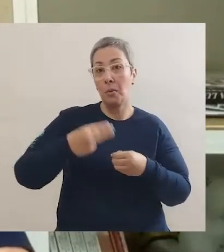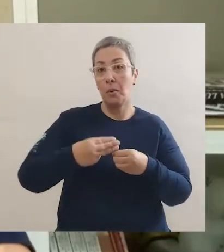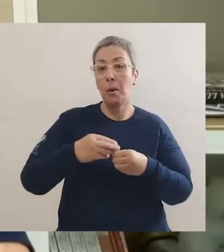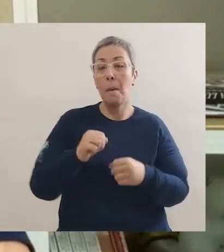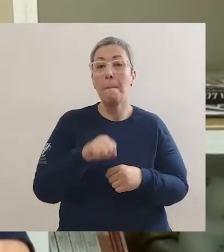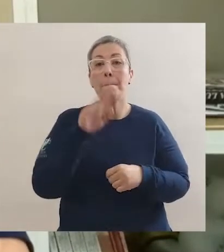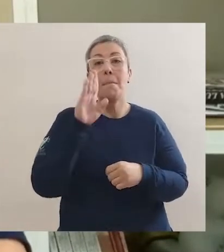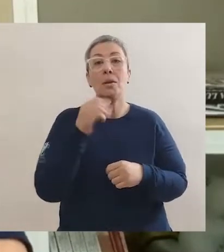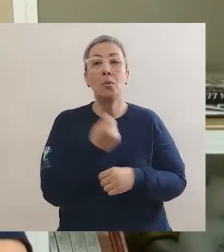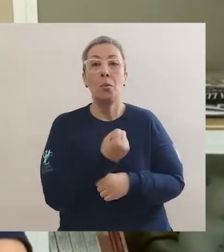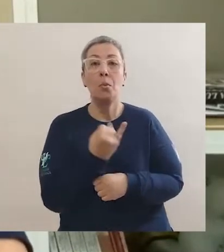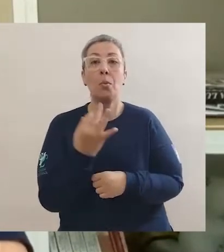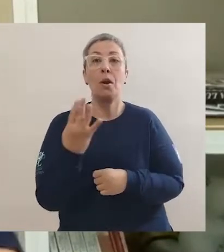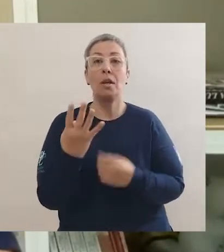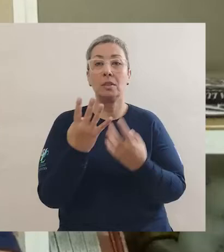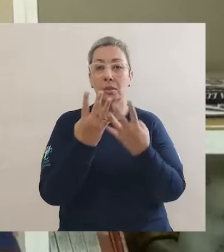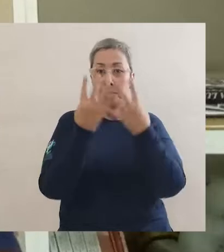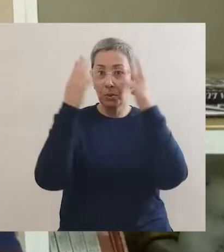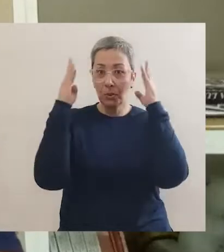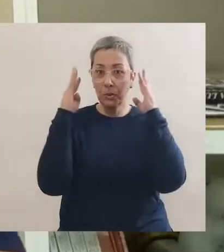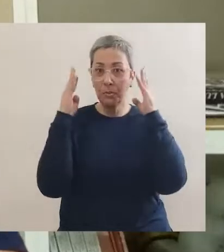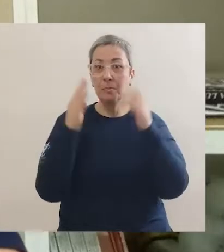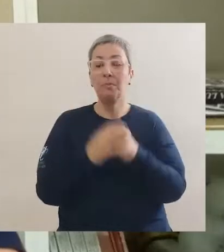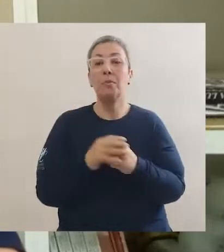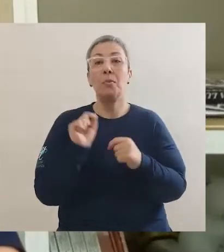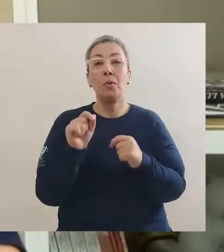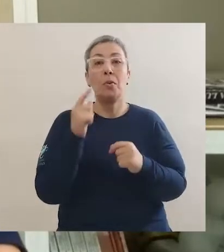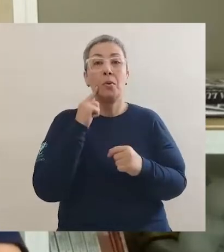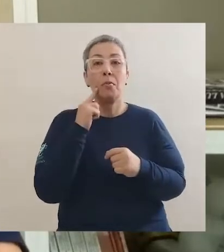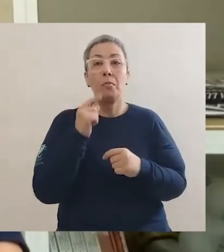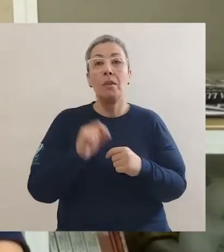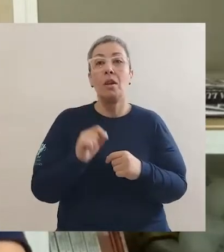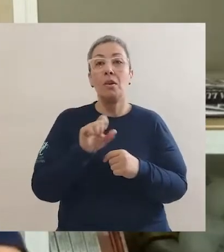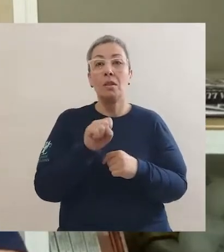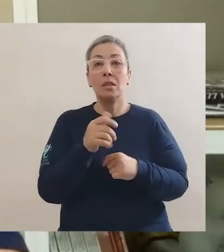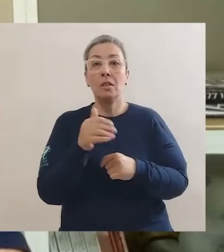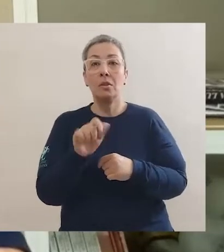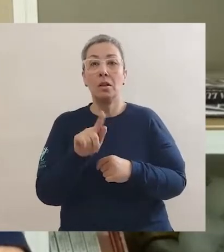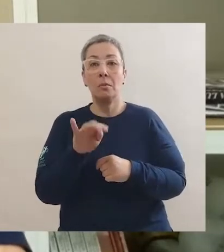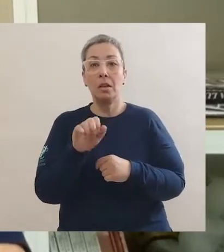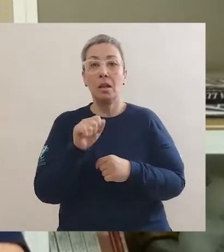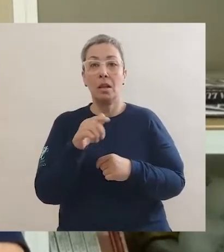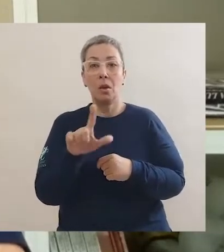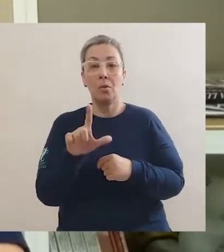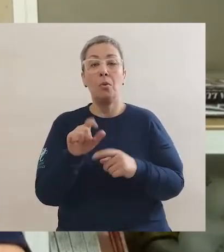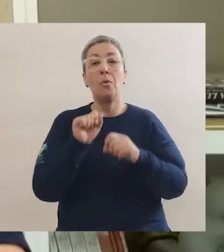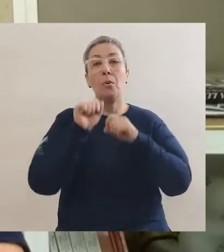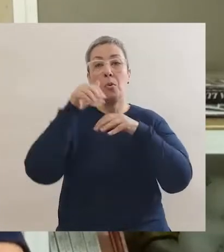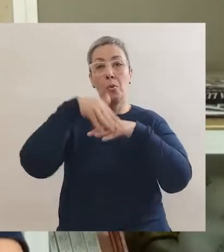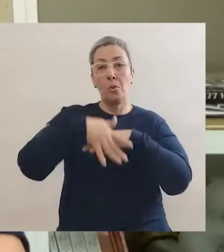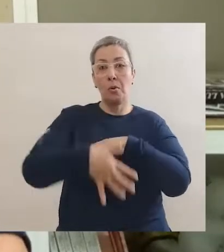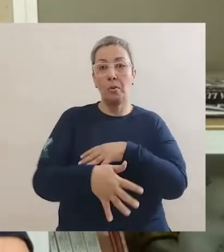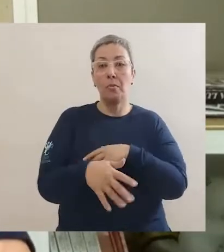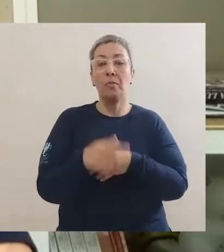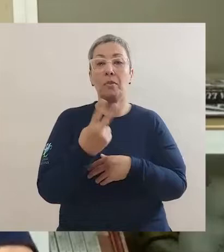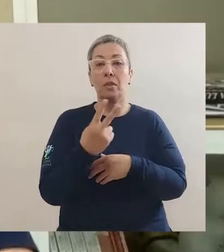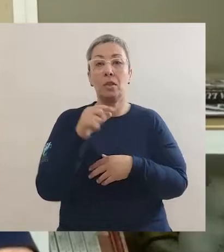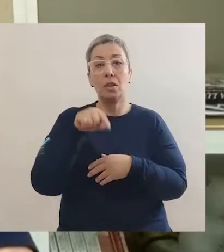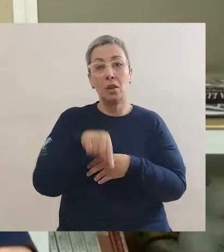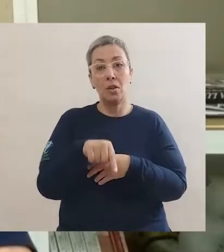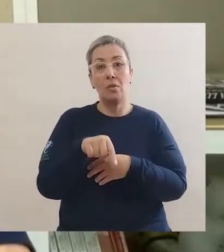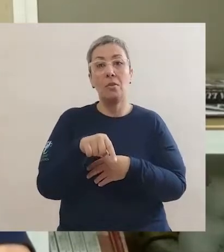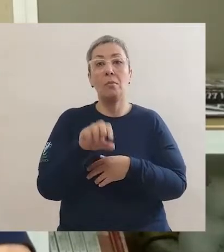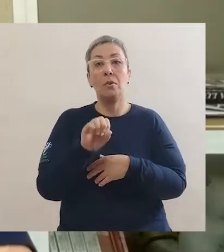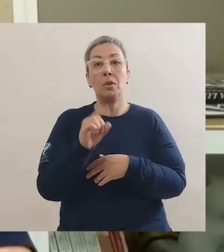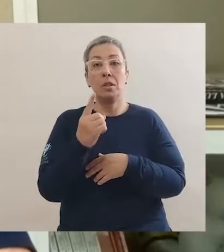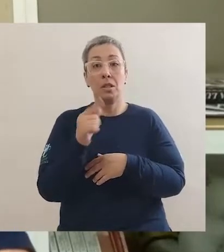terras, a eles destinadas. Eles auxiliam no aumento da diversidade